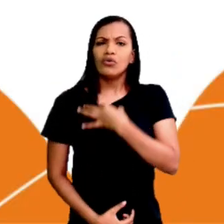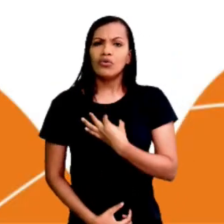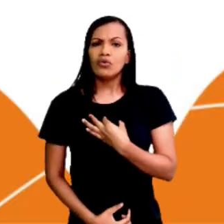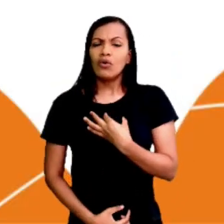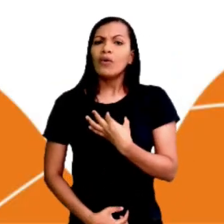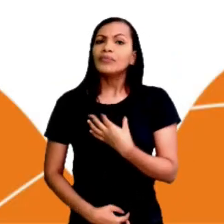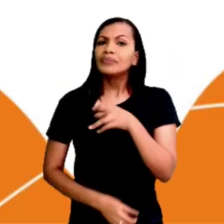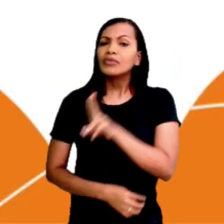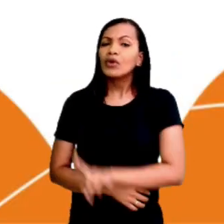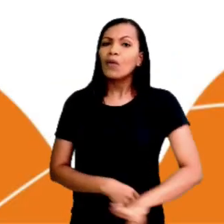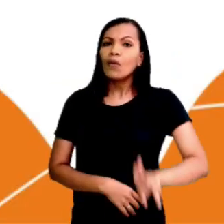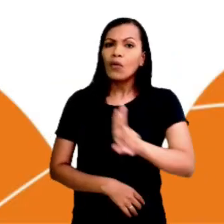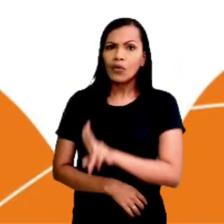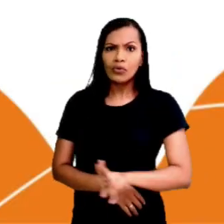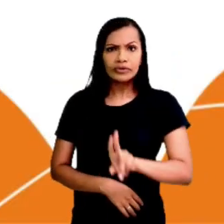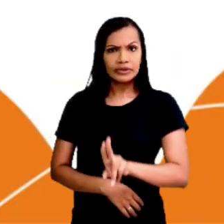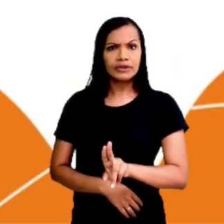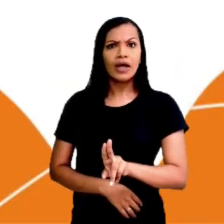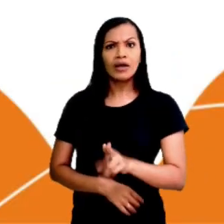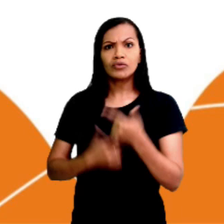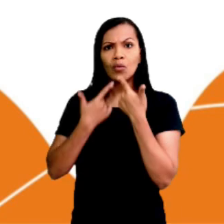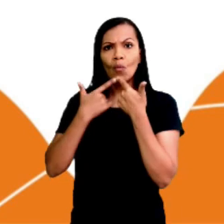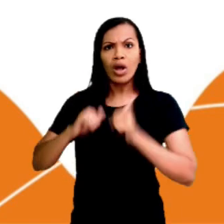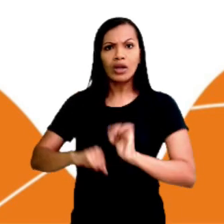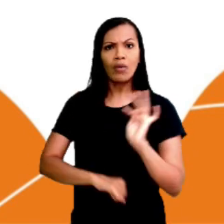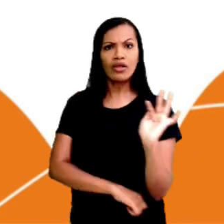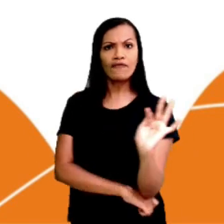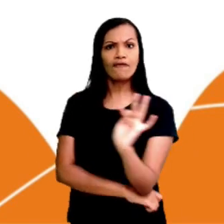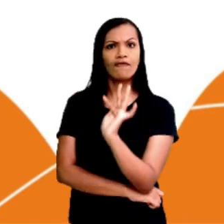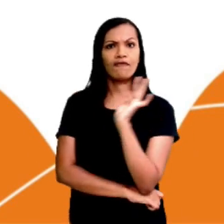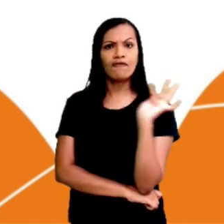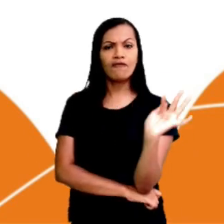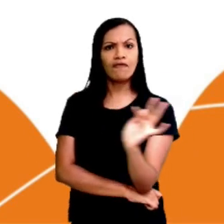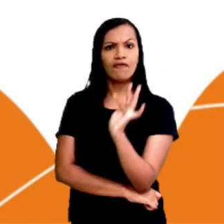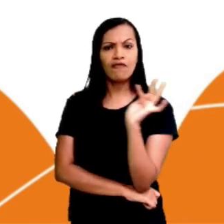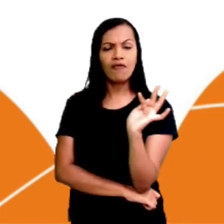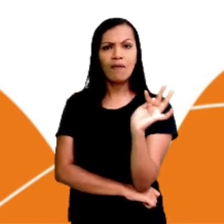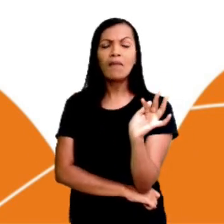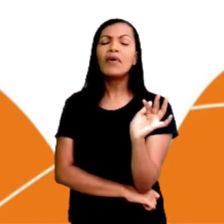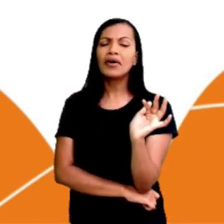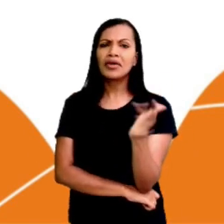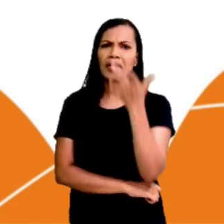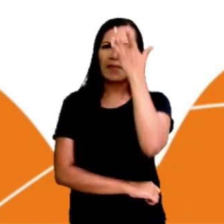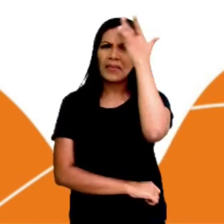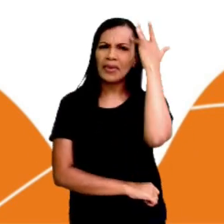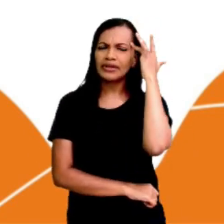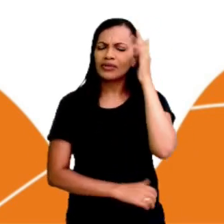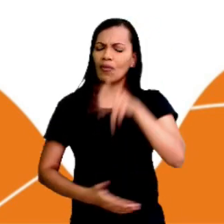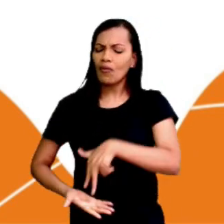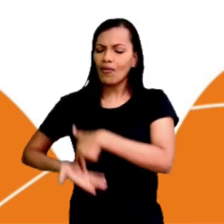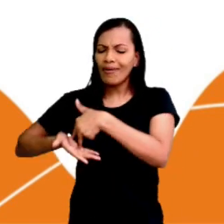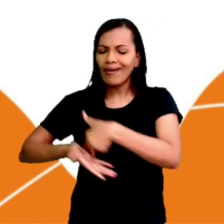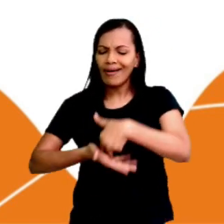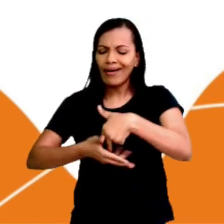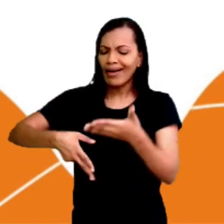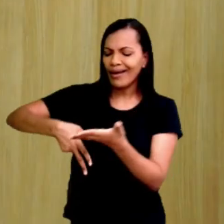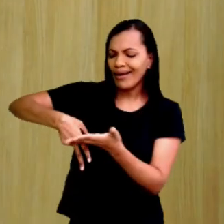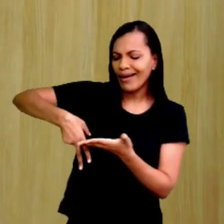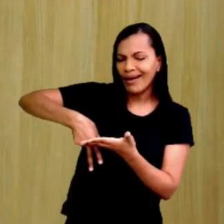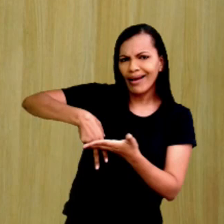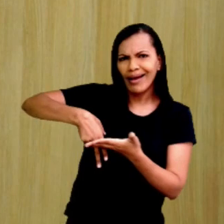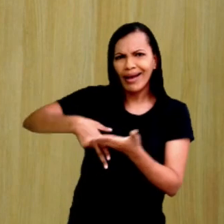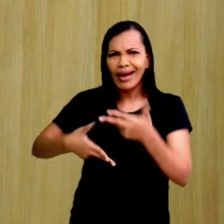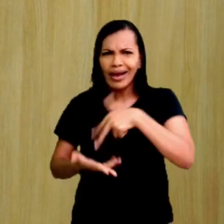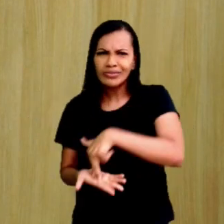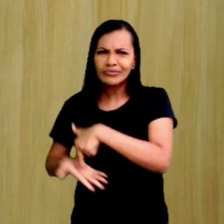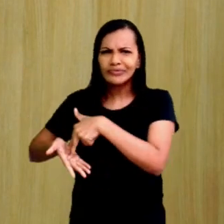uma linguagem extremamente formal e o sufista que tá na área dele lá com calçãozinho uma prancha tá olhando